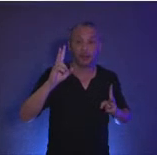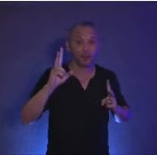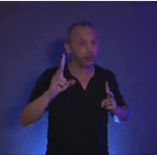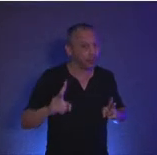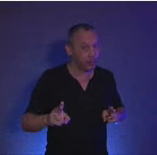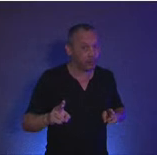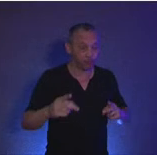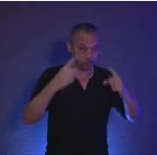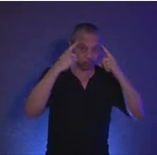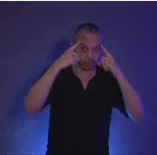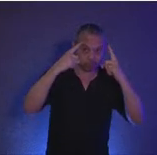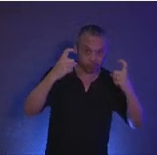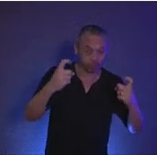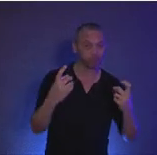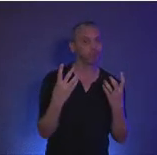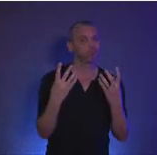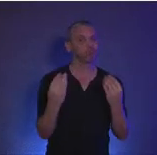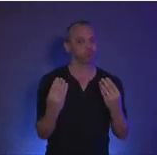certo?